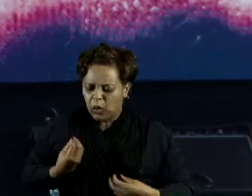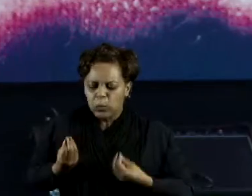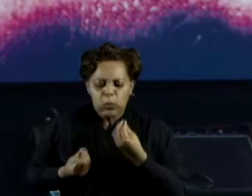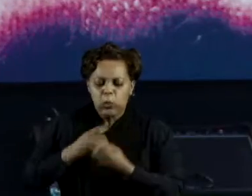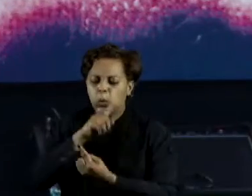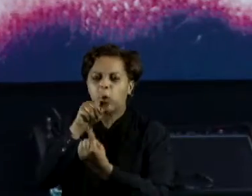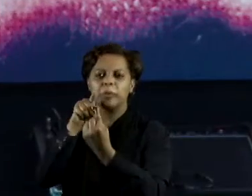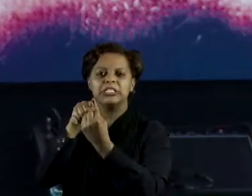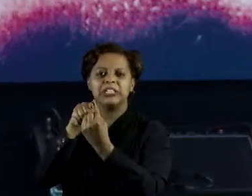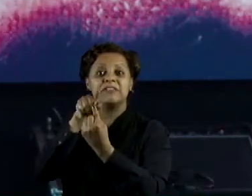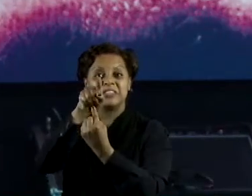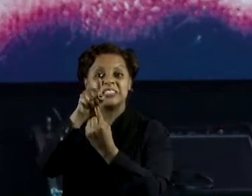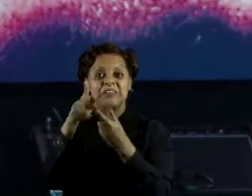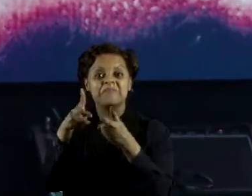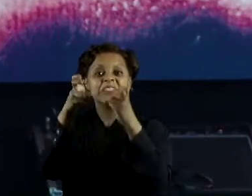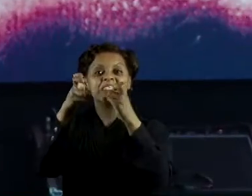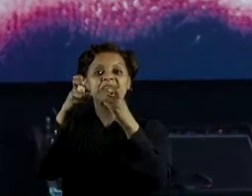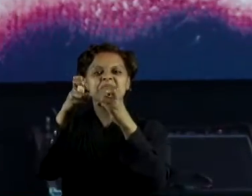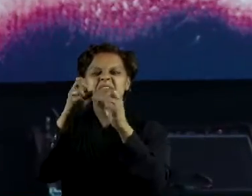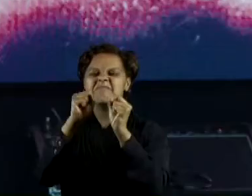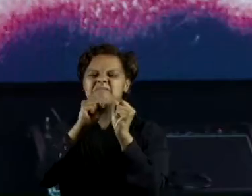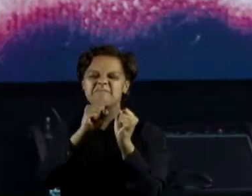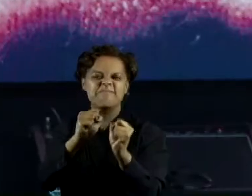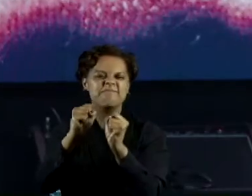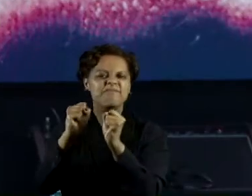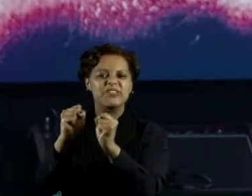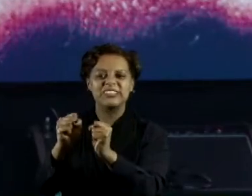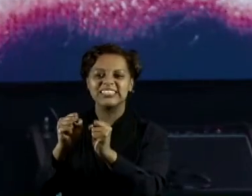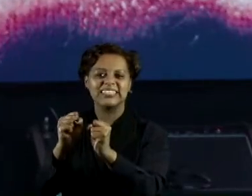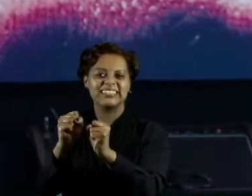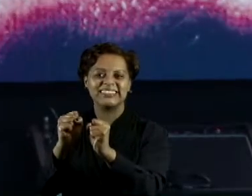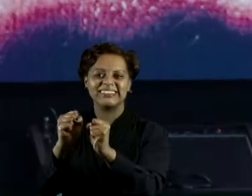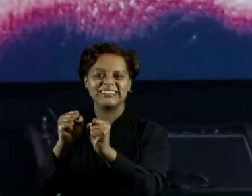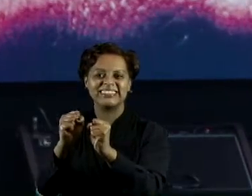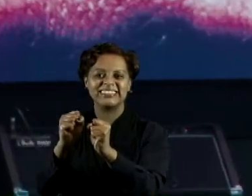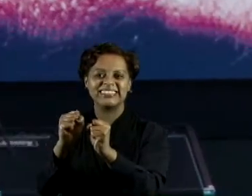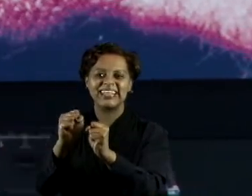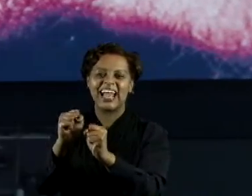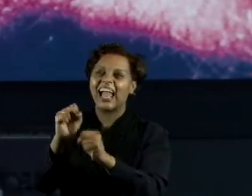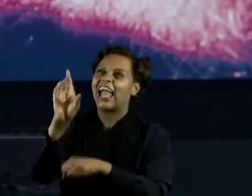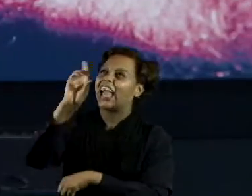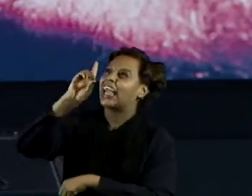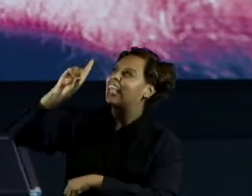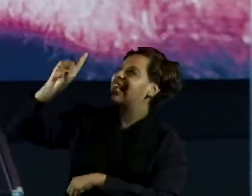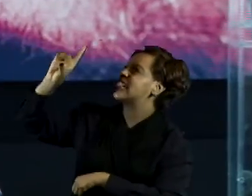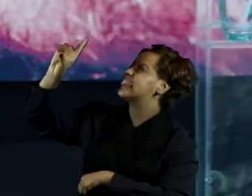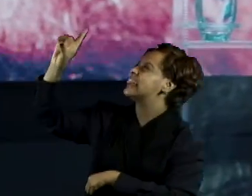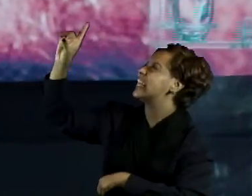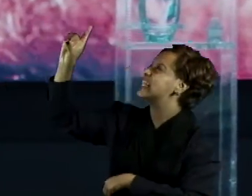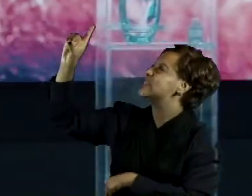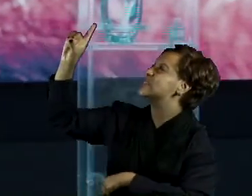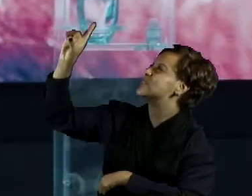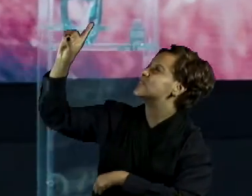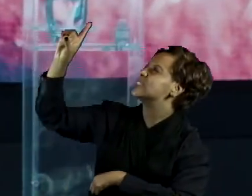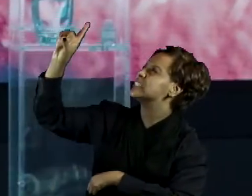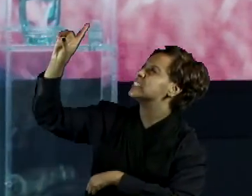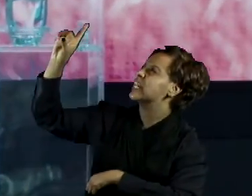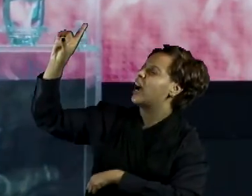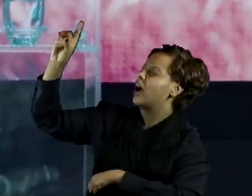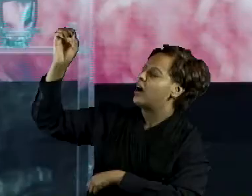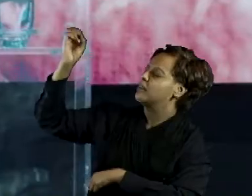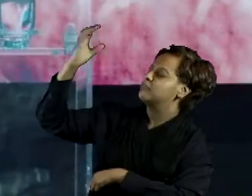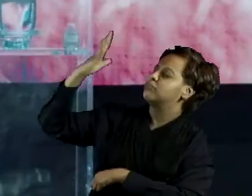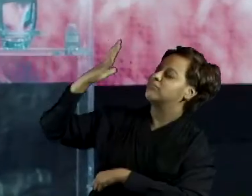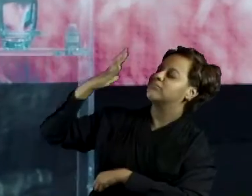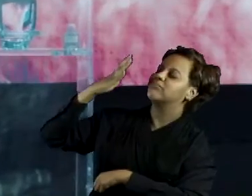Ele tem um grande poder, que Ele te catapulta, que Ele te lança para